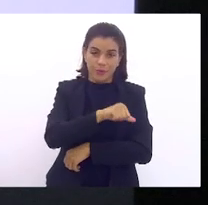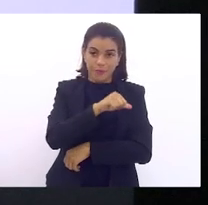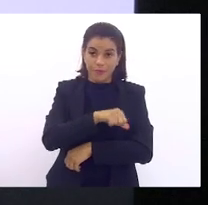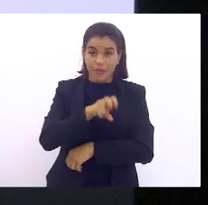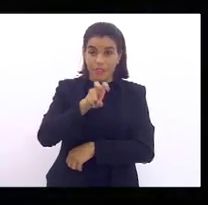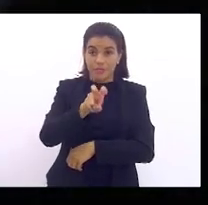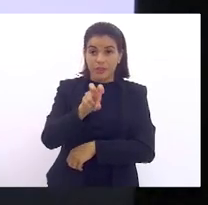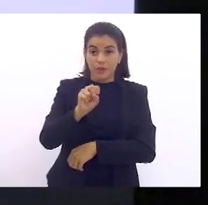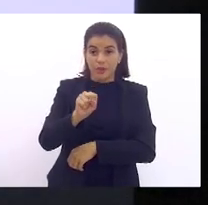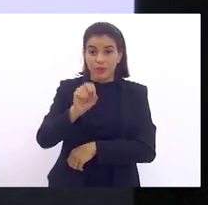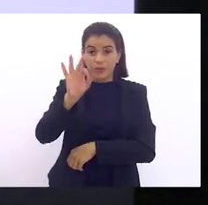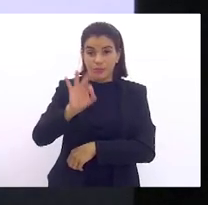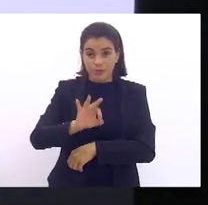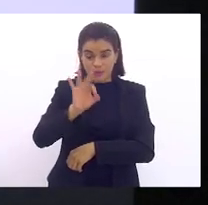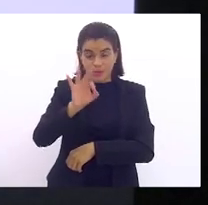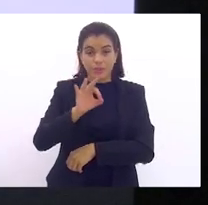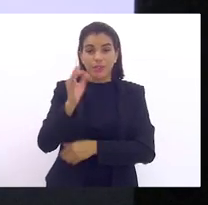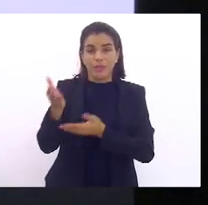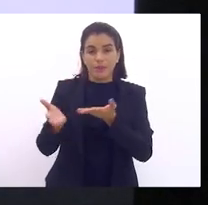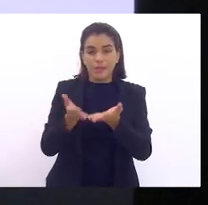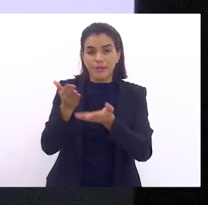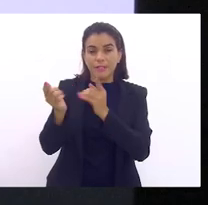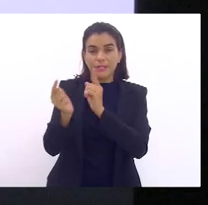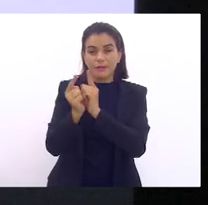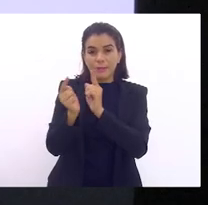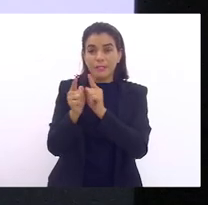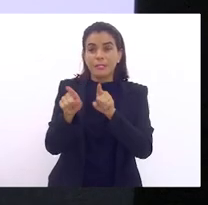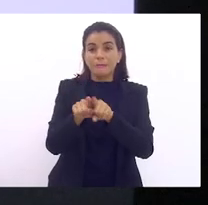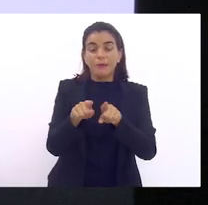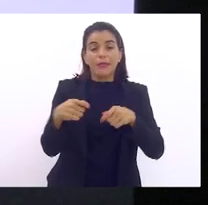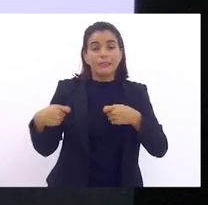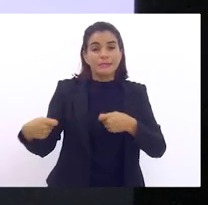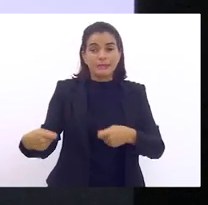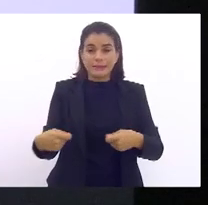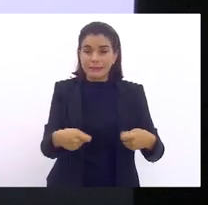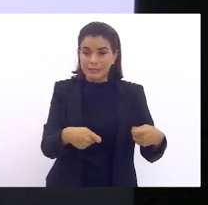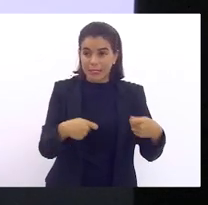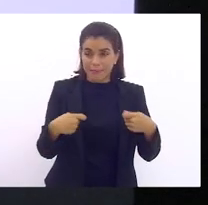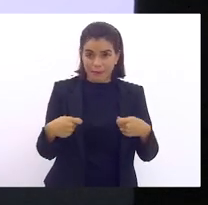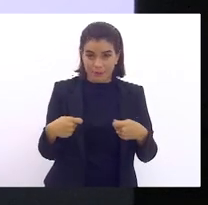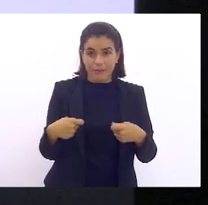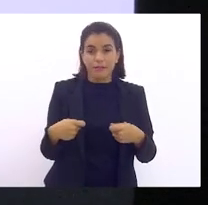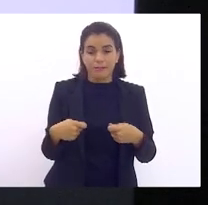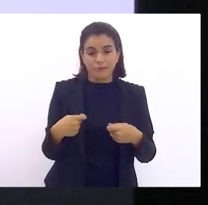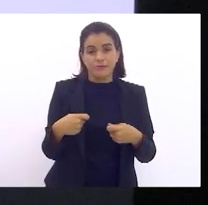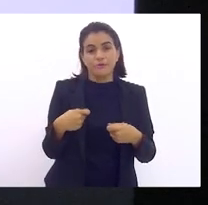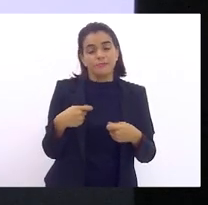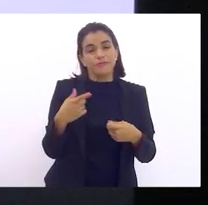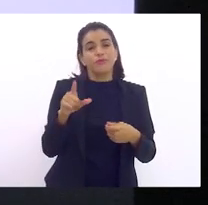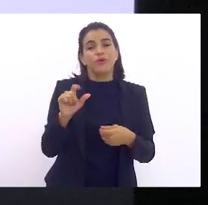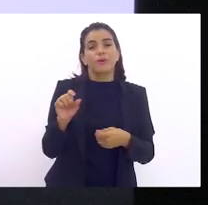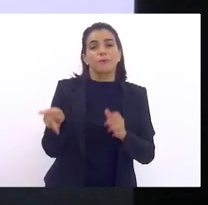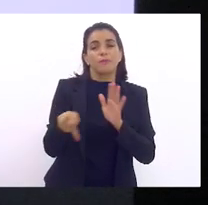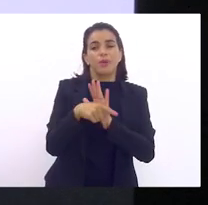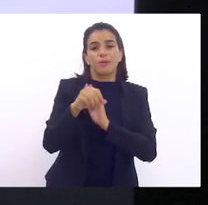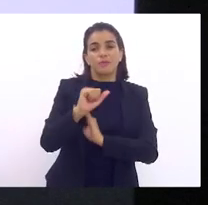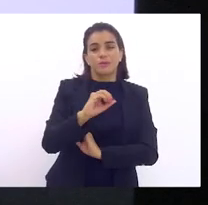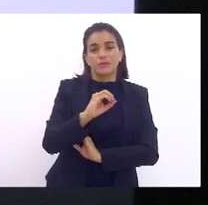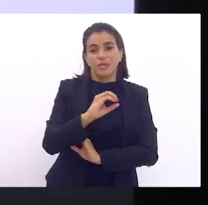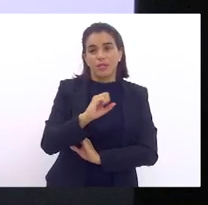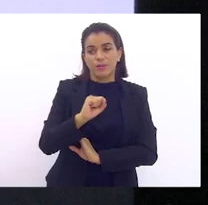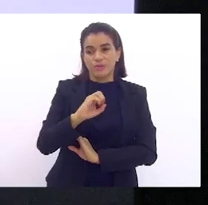58% de todos os atendimentos e as demandas foram receb idas eh nesse 0800 da comissão